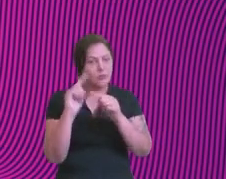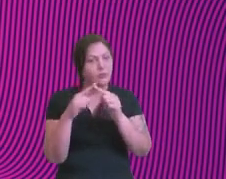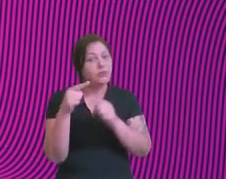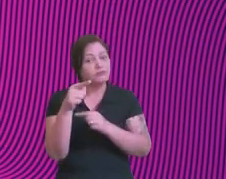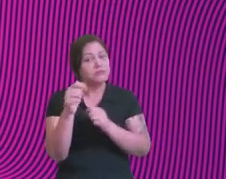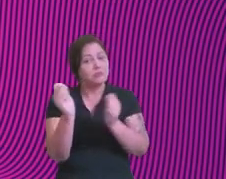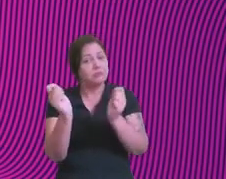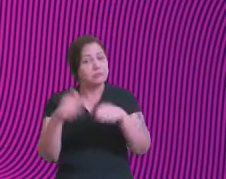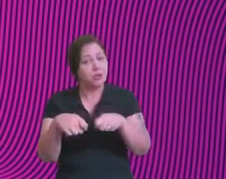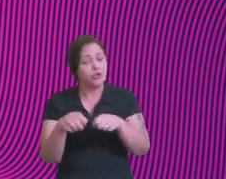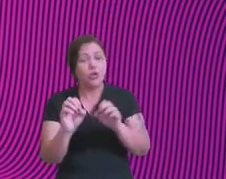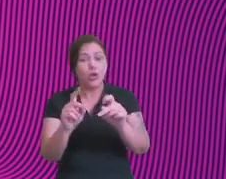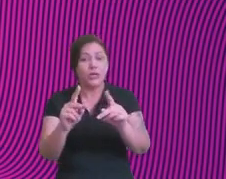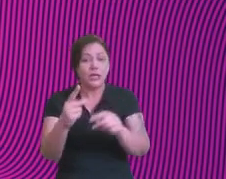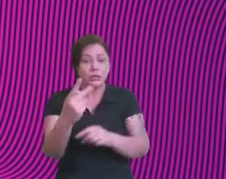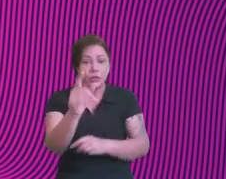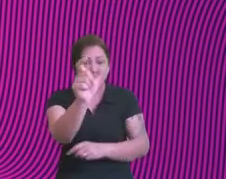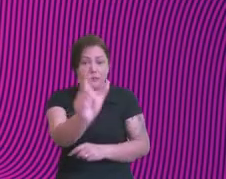feito também.